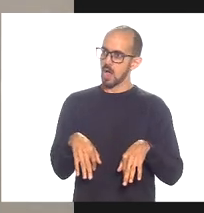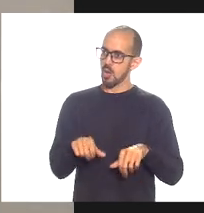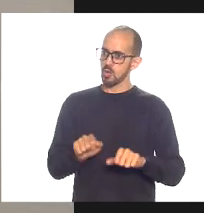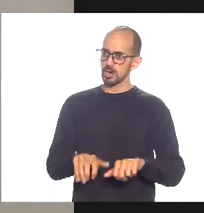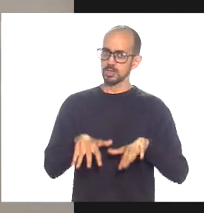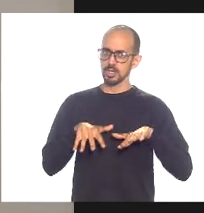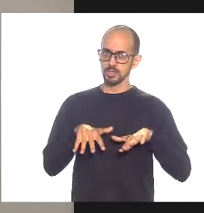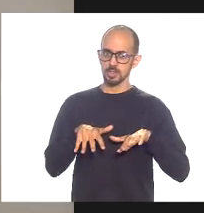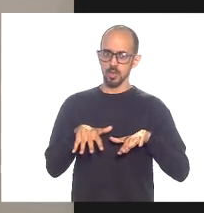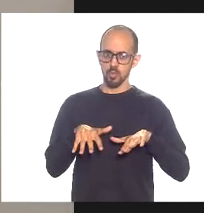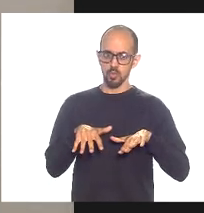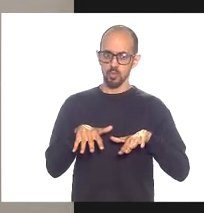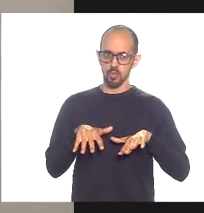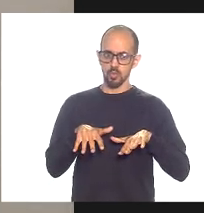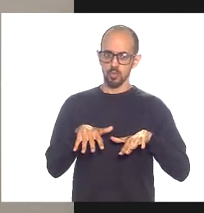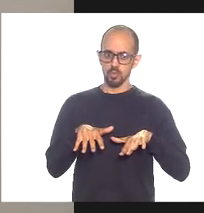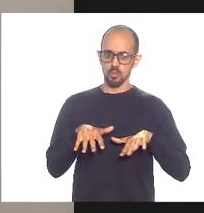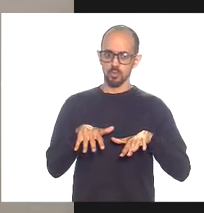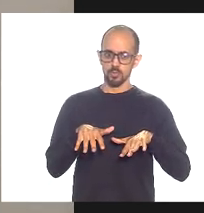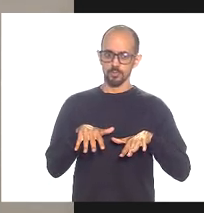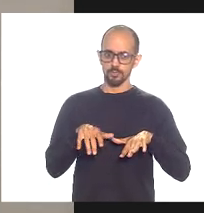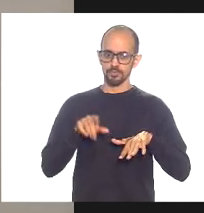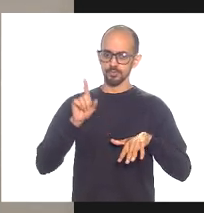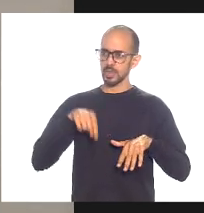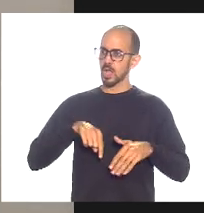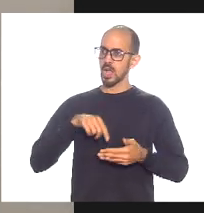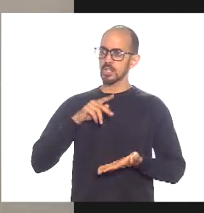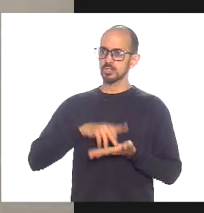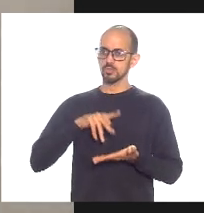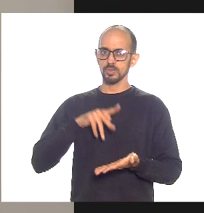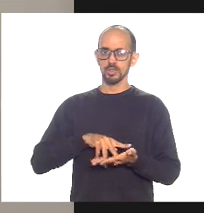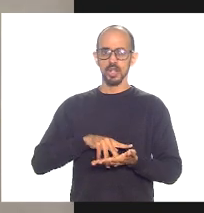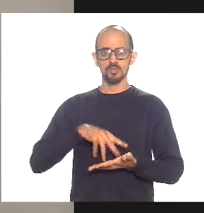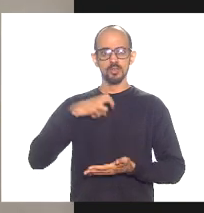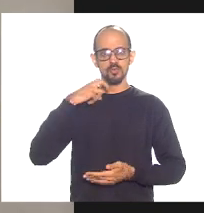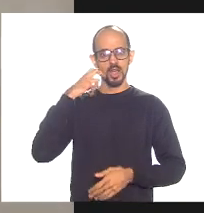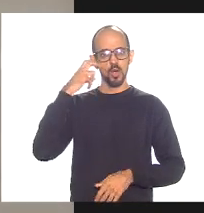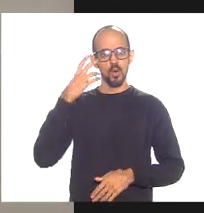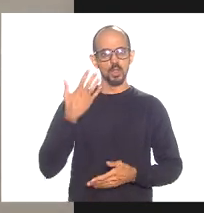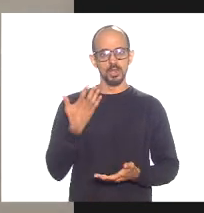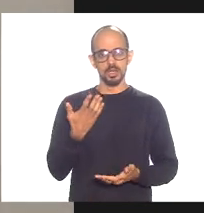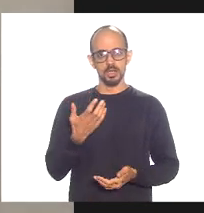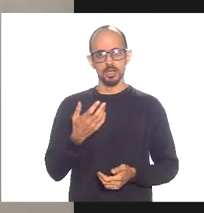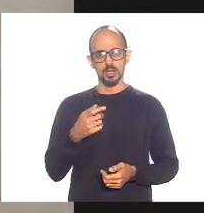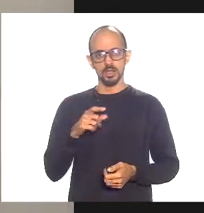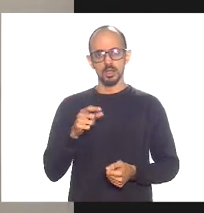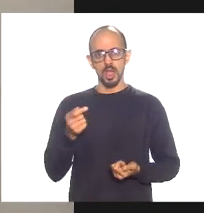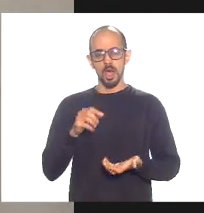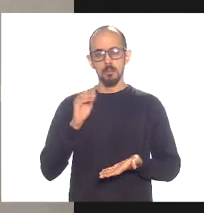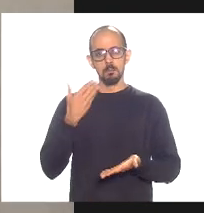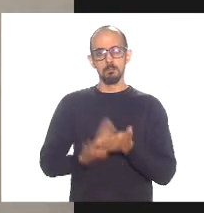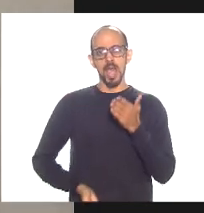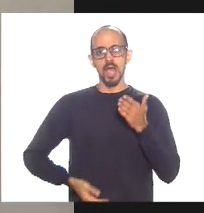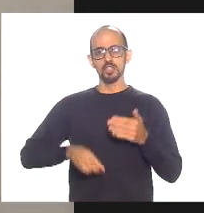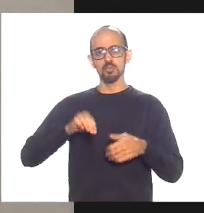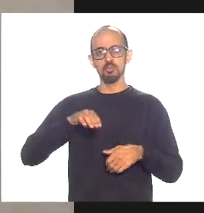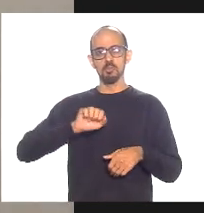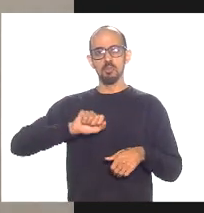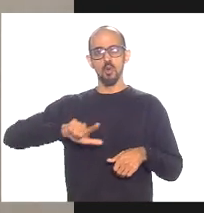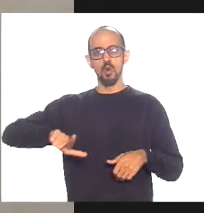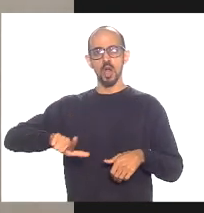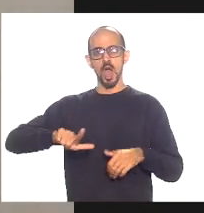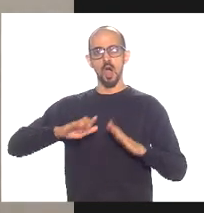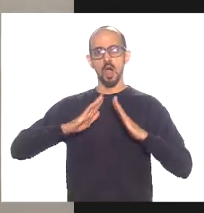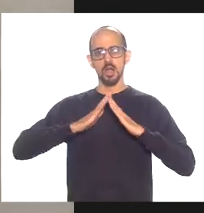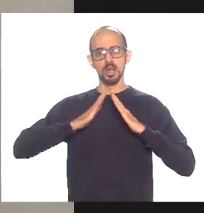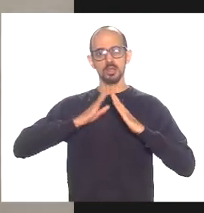da sessão ordinária, foi uma verdadeira vergonha. É uma desmoralização para o parlamento fluminense o que